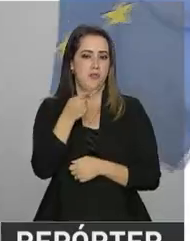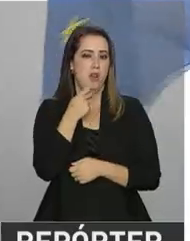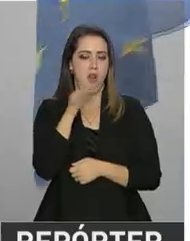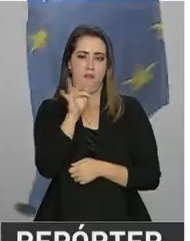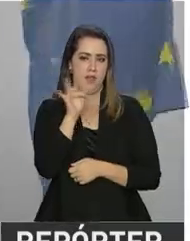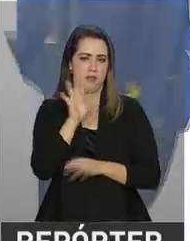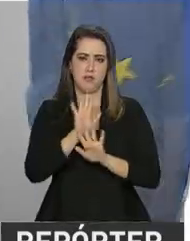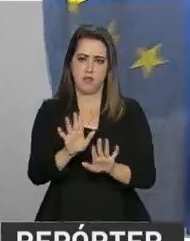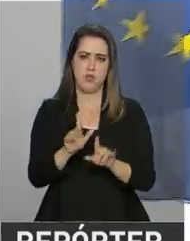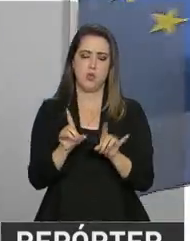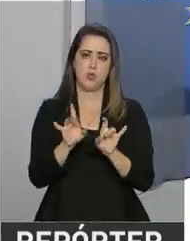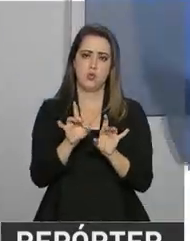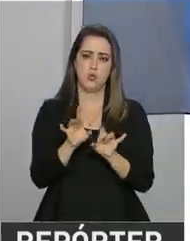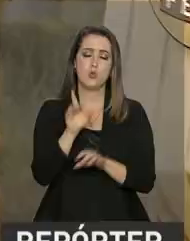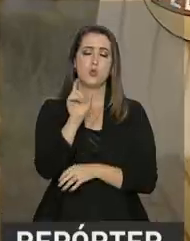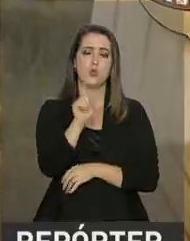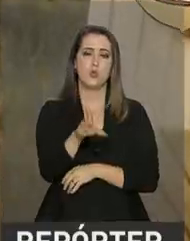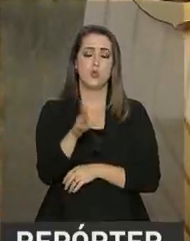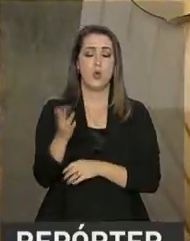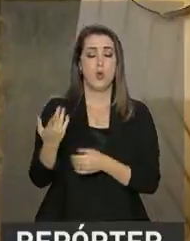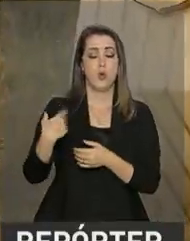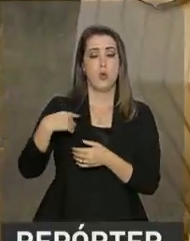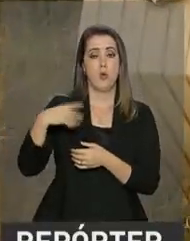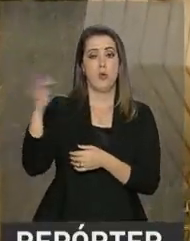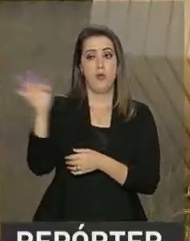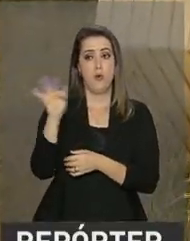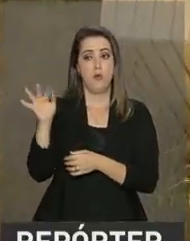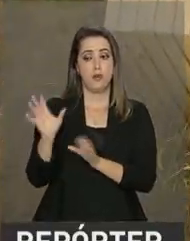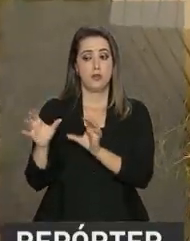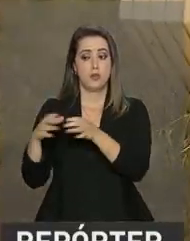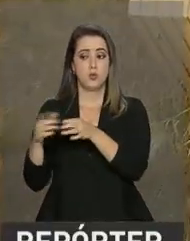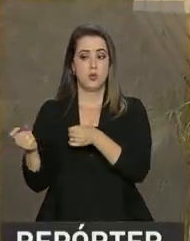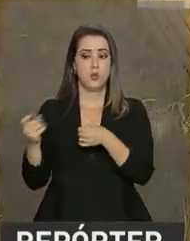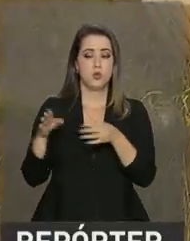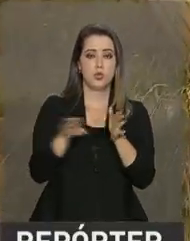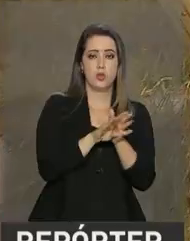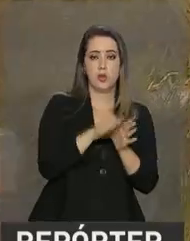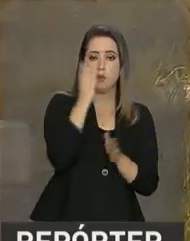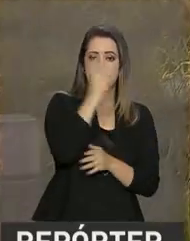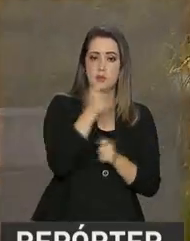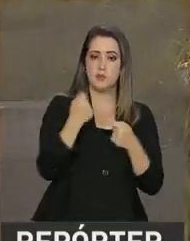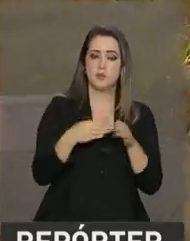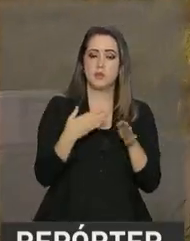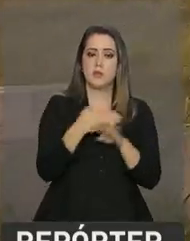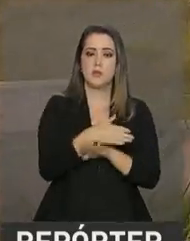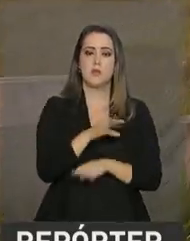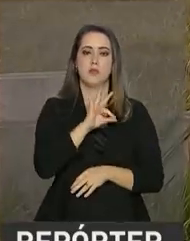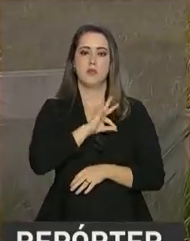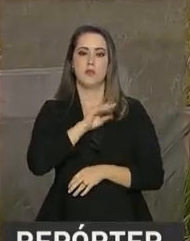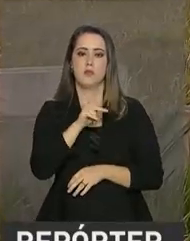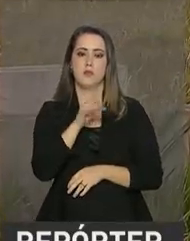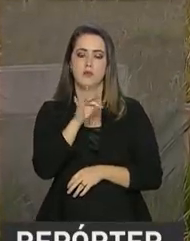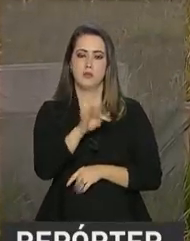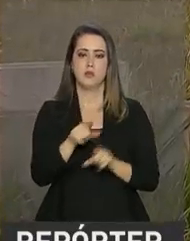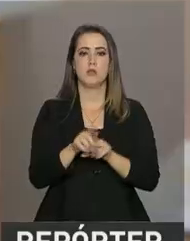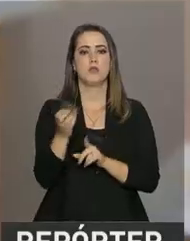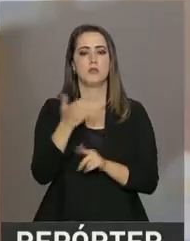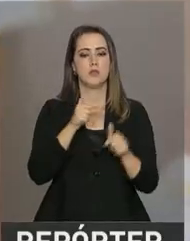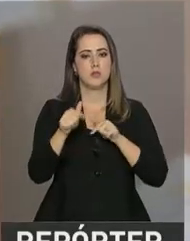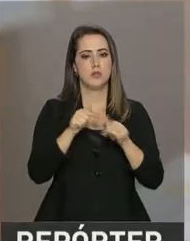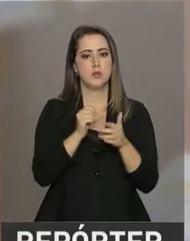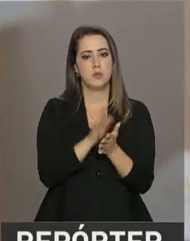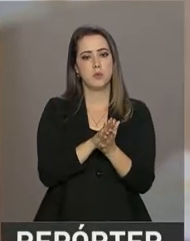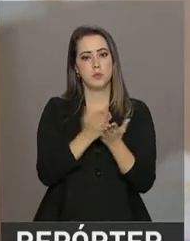fluentemente para os franceses quando chegarem ao brasil precisam se registrar na polícia federal e se quiserem um emprego